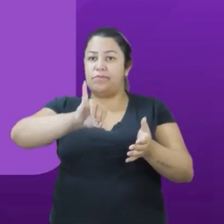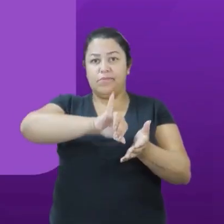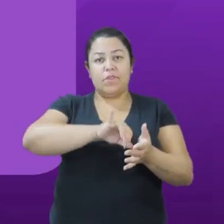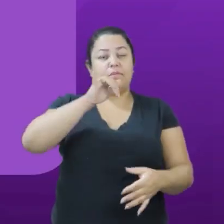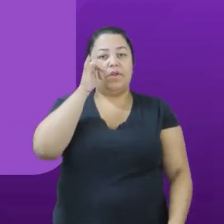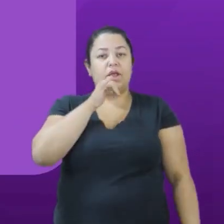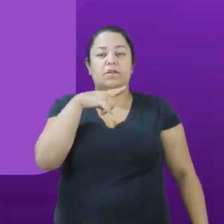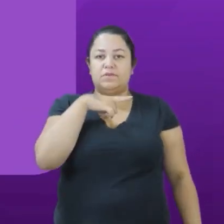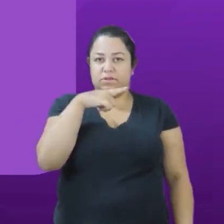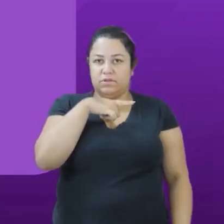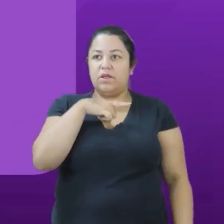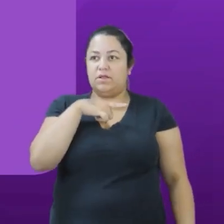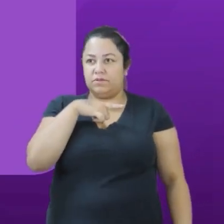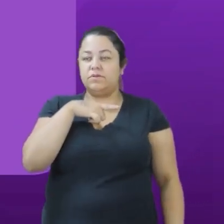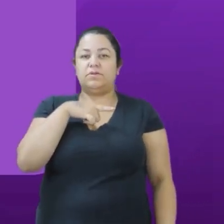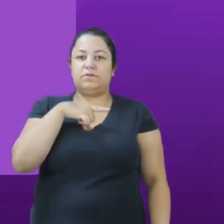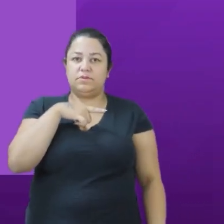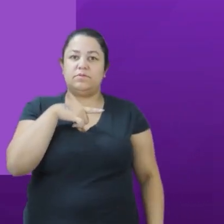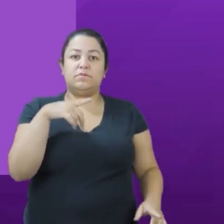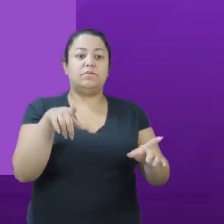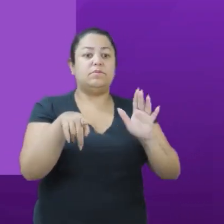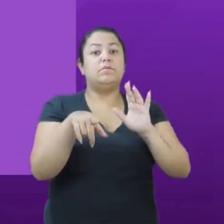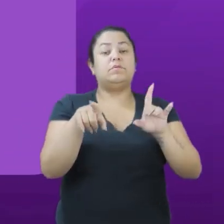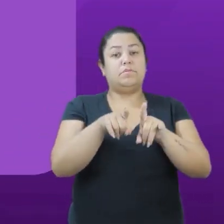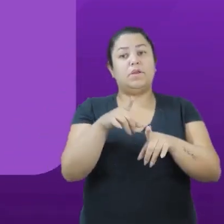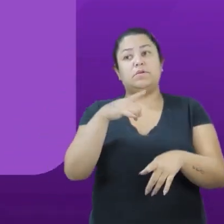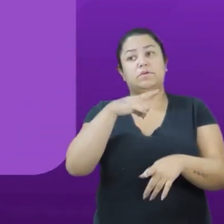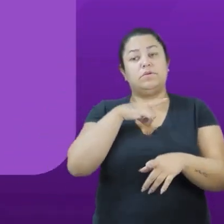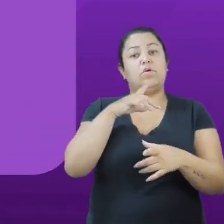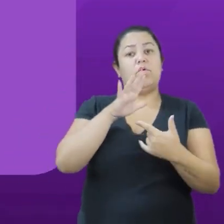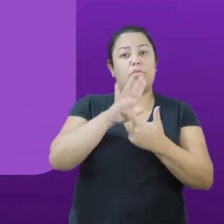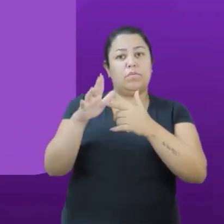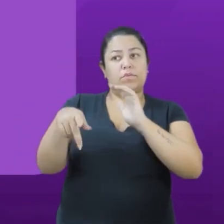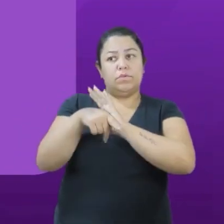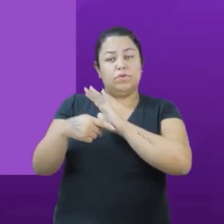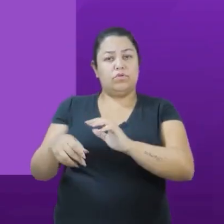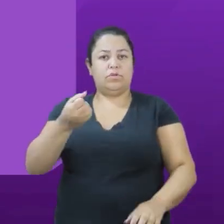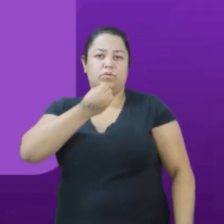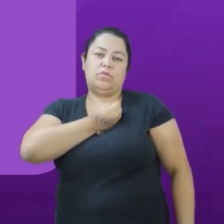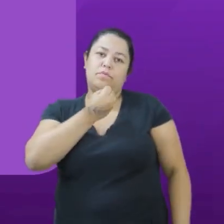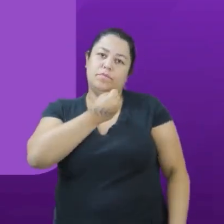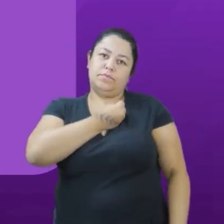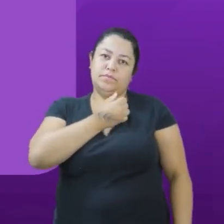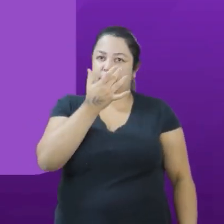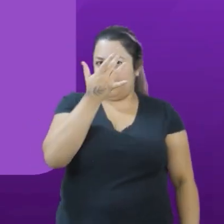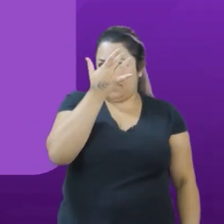Mulheres, que tem na sua portaria também uma indicação de número de habitantes